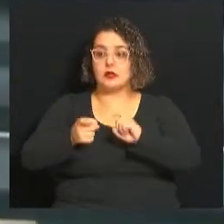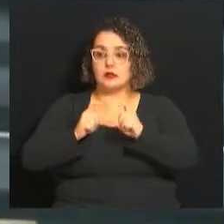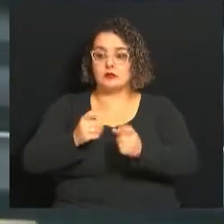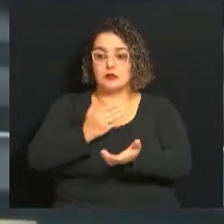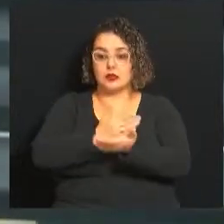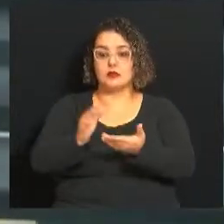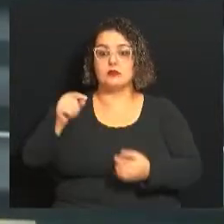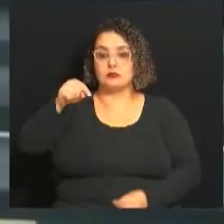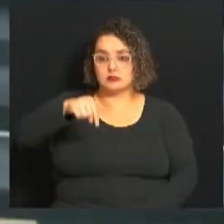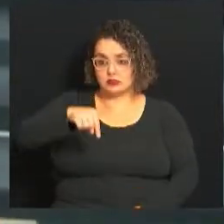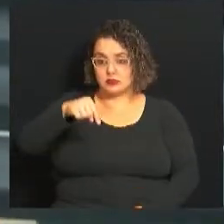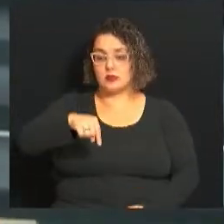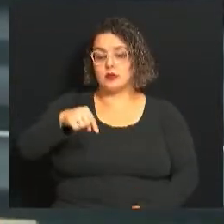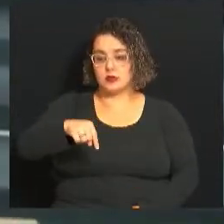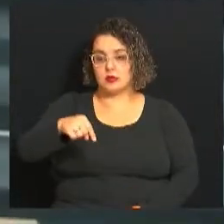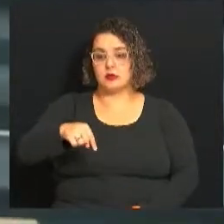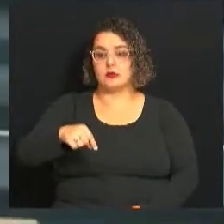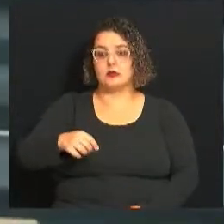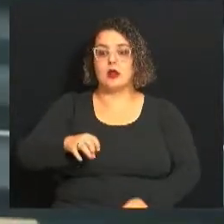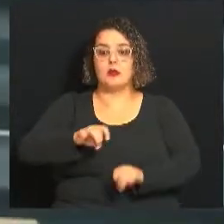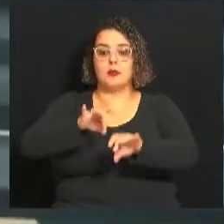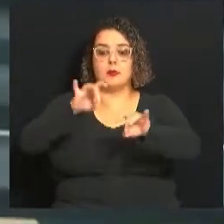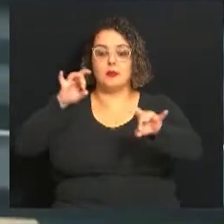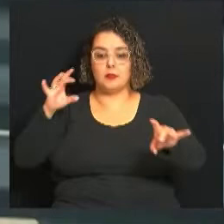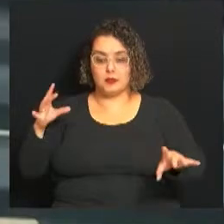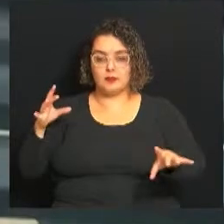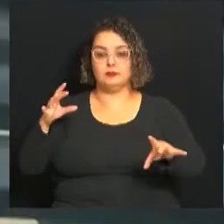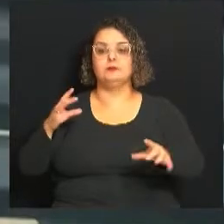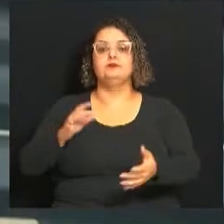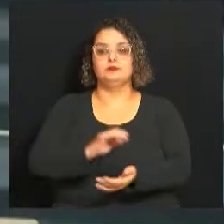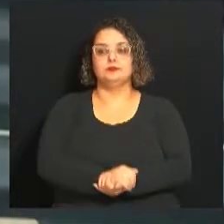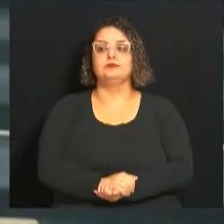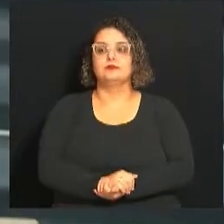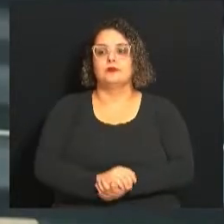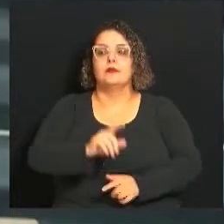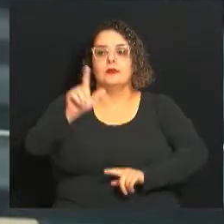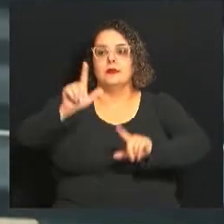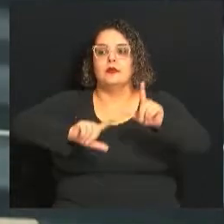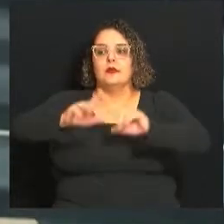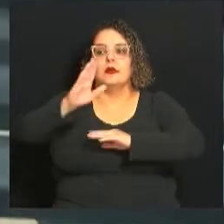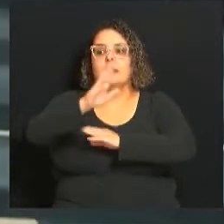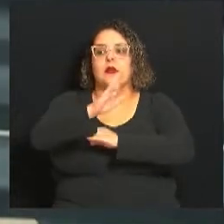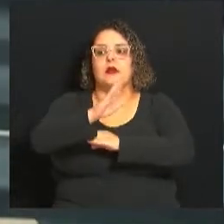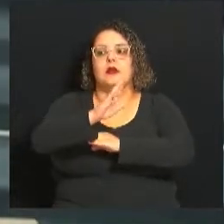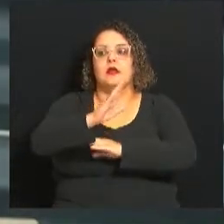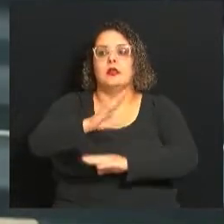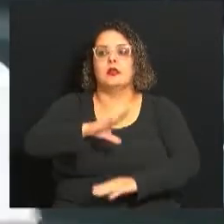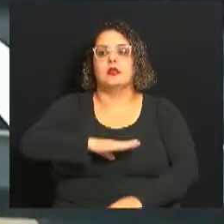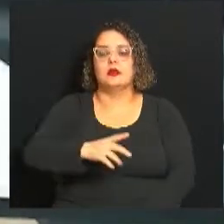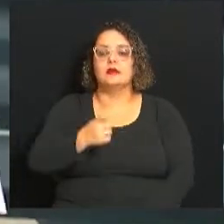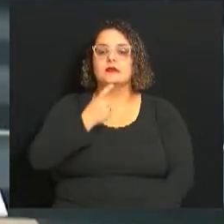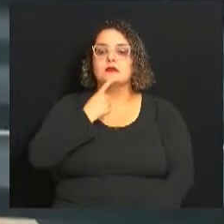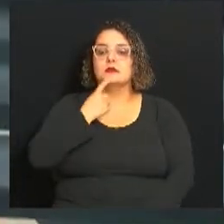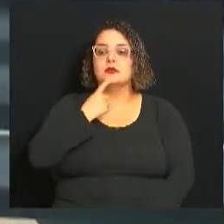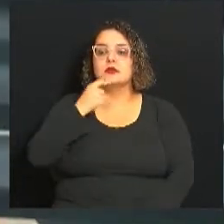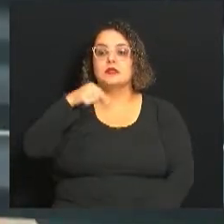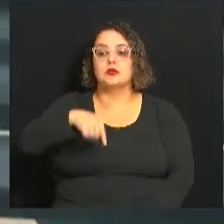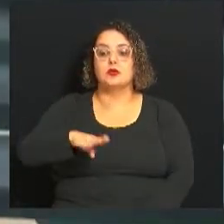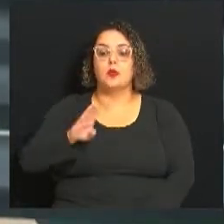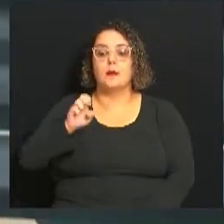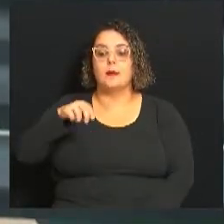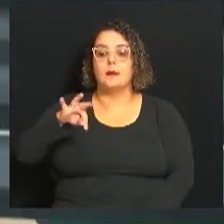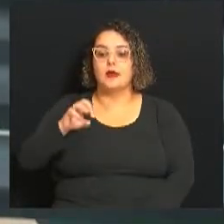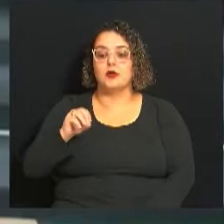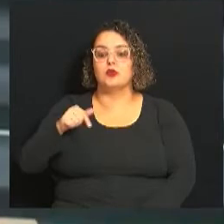portanto, aqui a serem transmitidas pela TV Câmara Campinas, aqui do Teatro Bento Quirino. Bom, para falar muito